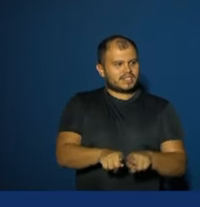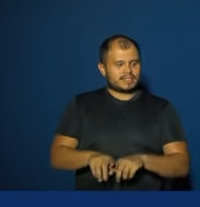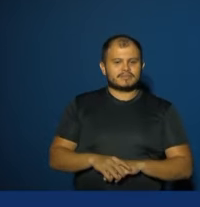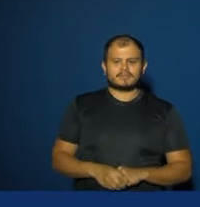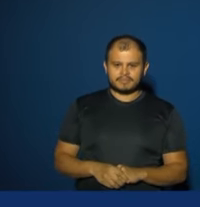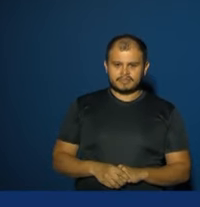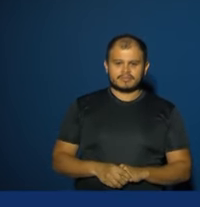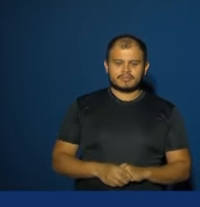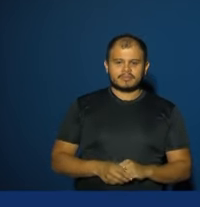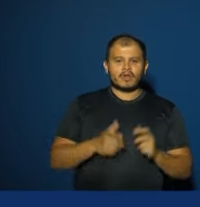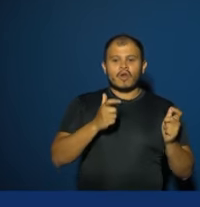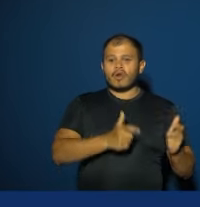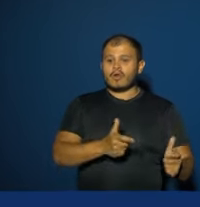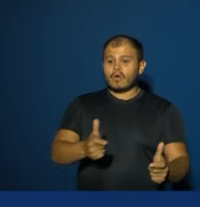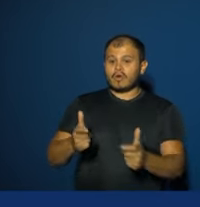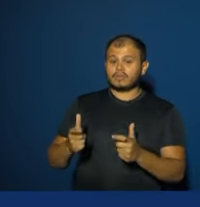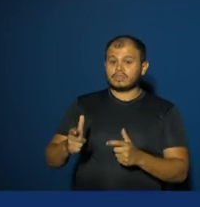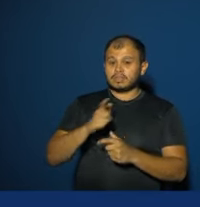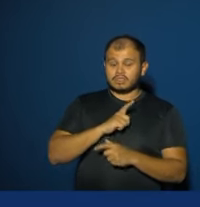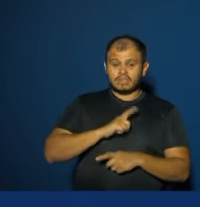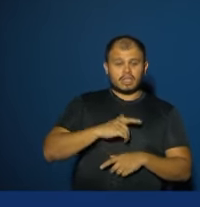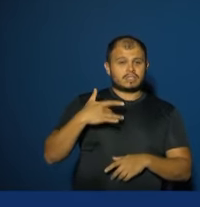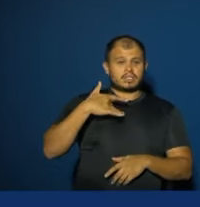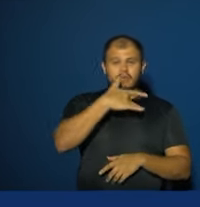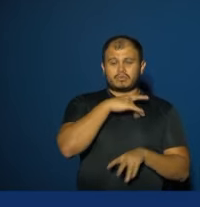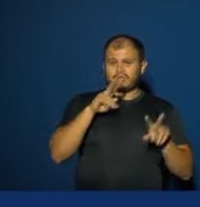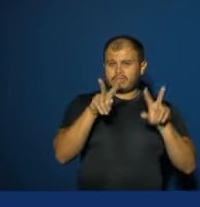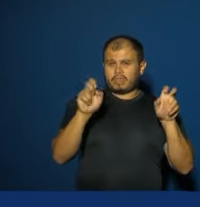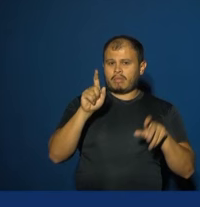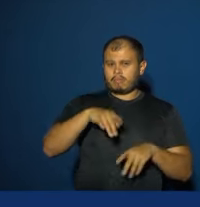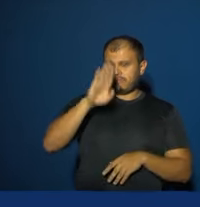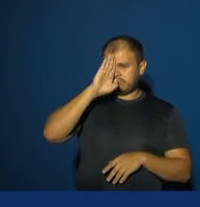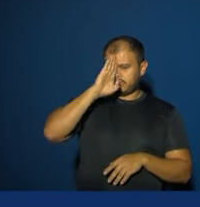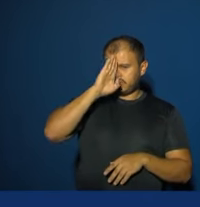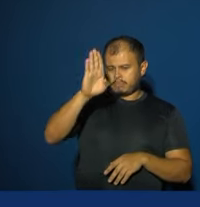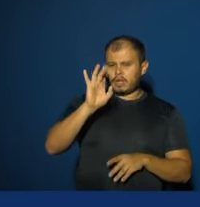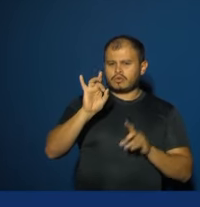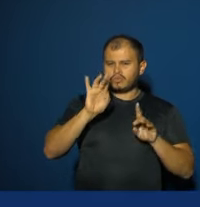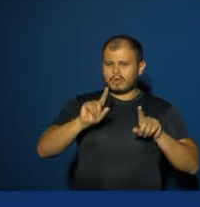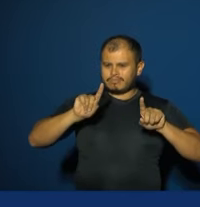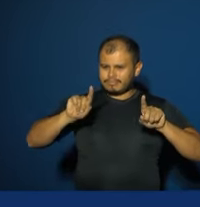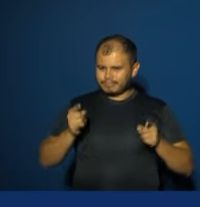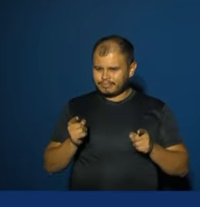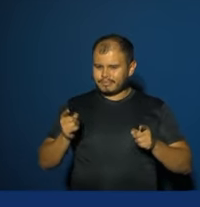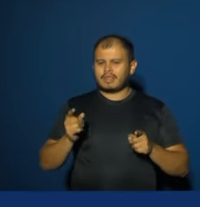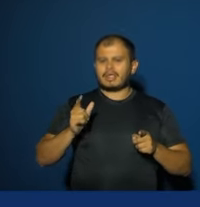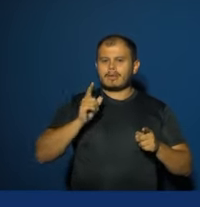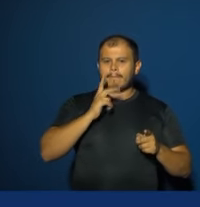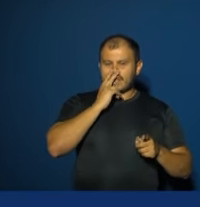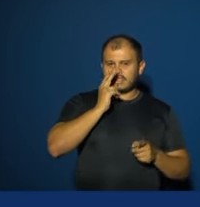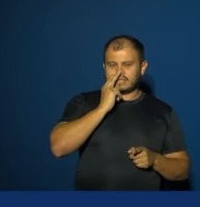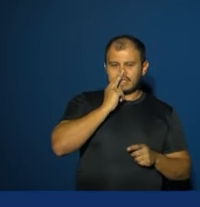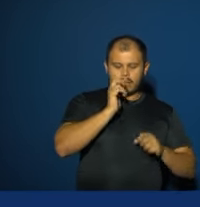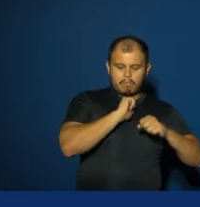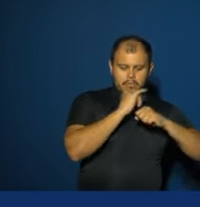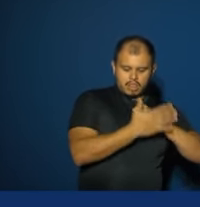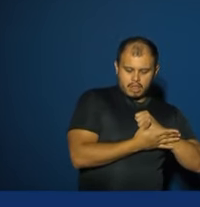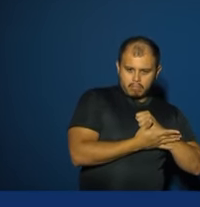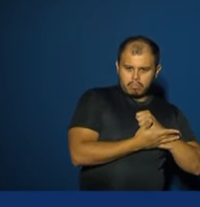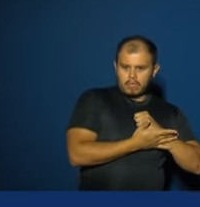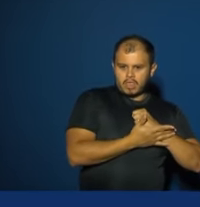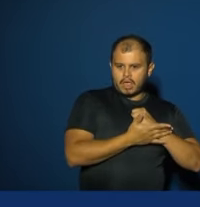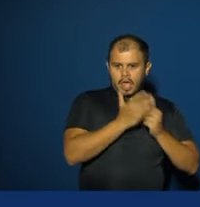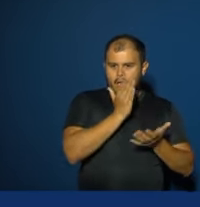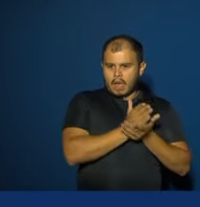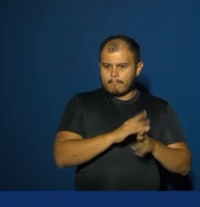econômico aonde saúde é o principal só um parêntese aqui né Depois da pandemia a gente abandonou a saúde né a saúde